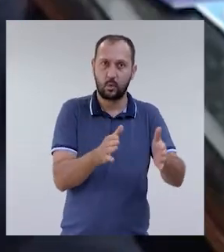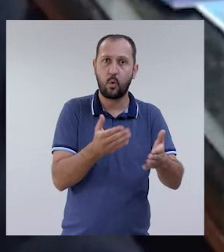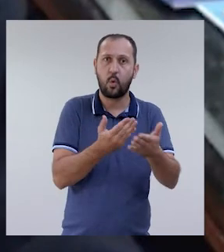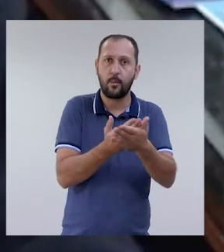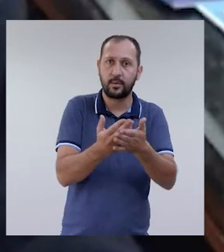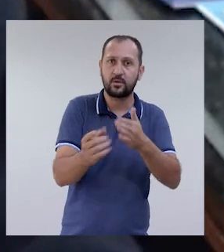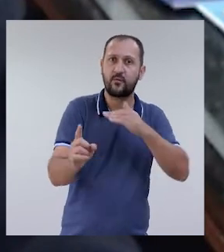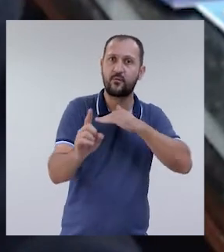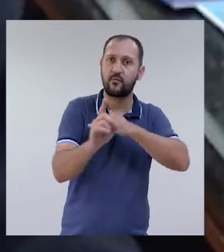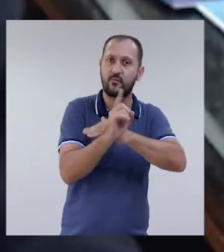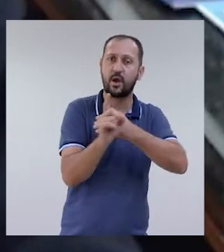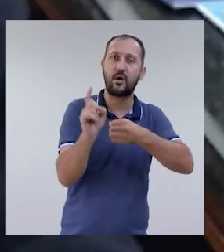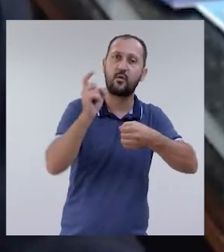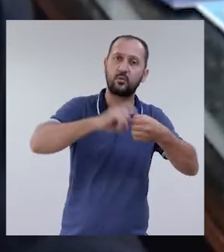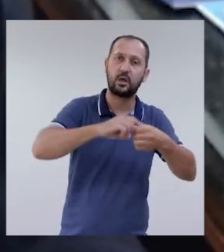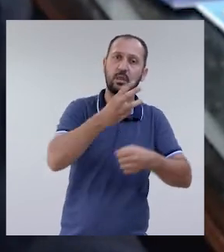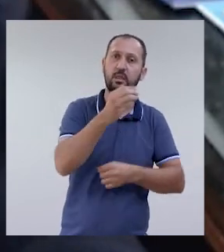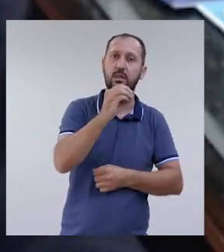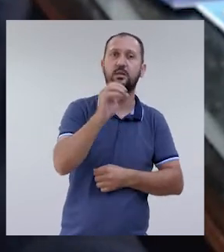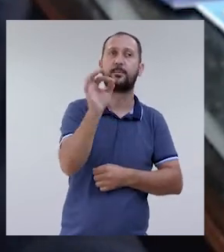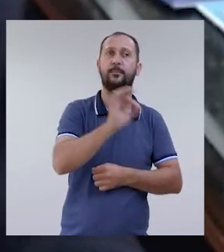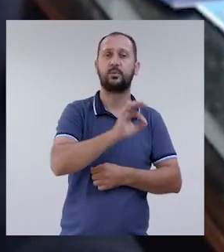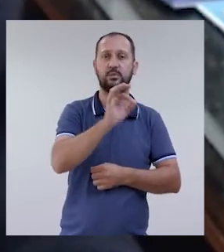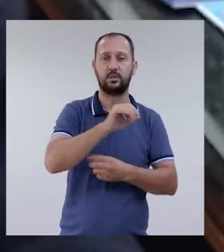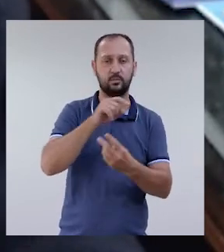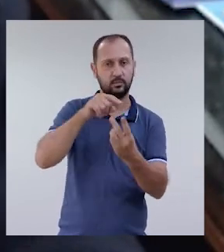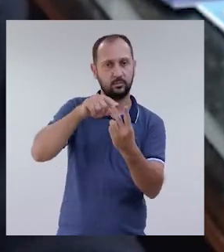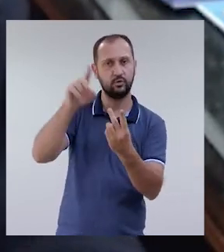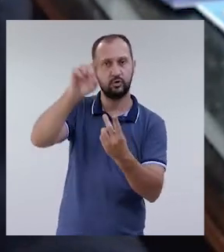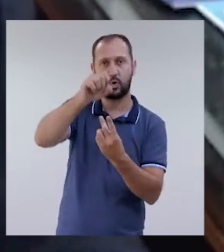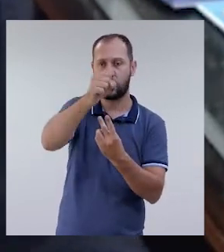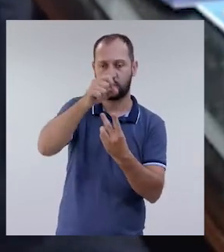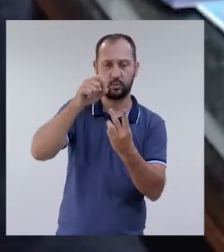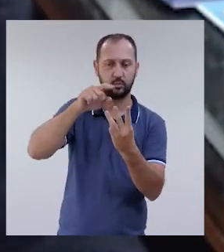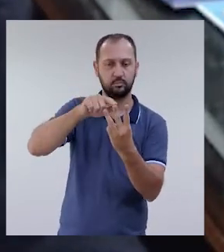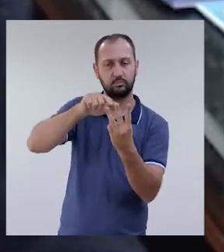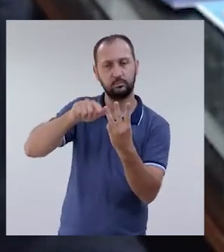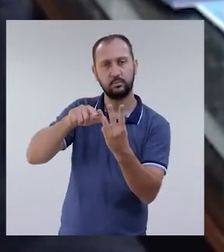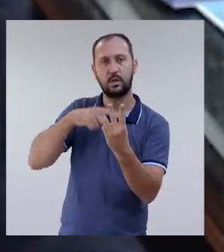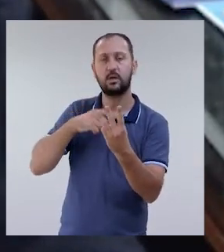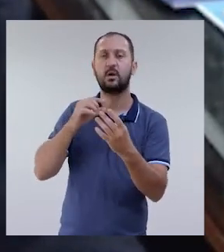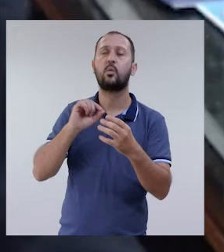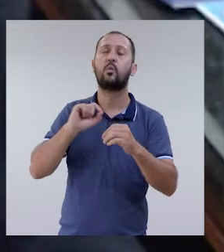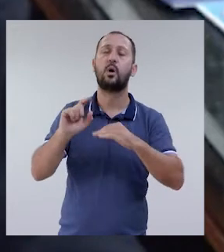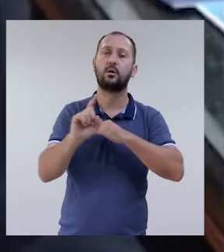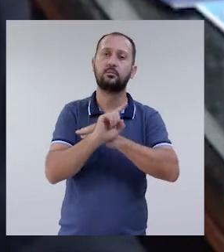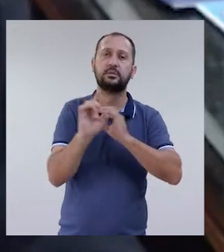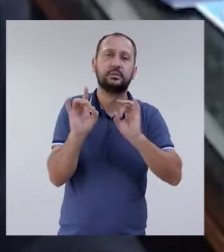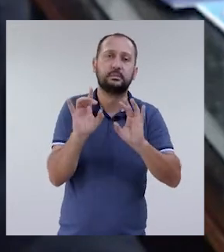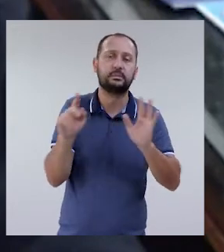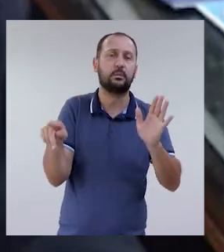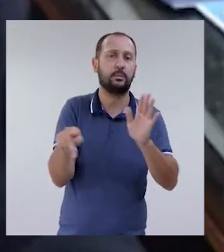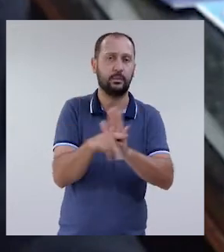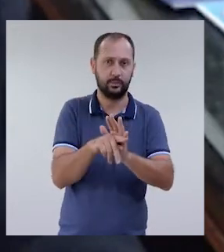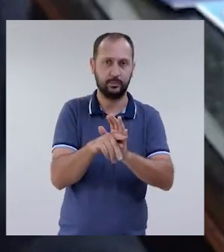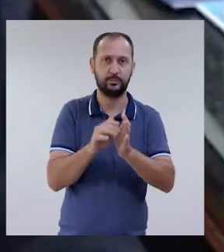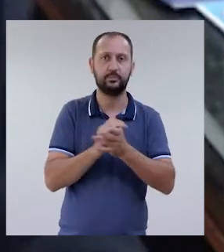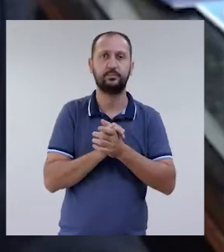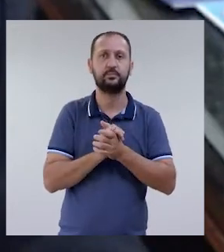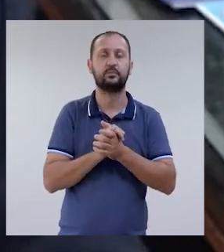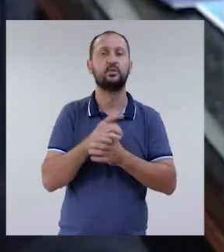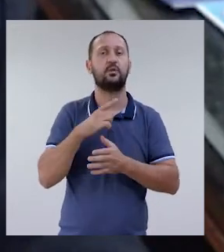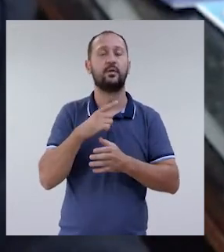com 30%, agora no dia 8, 30%, né, e com diversas medidas.